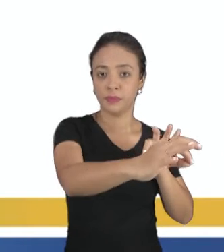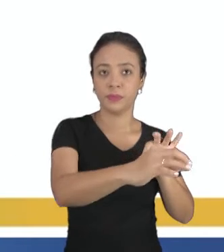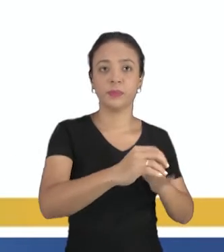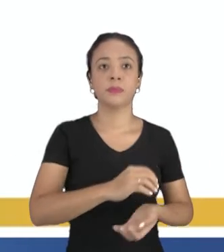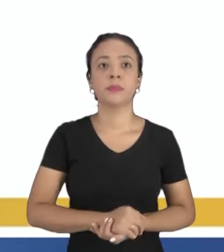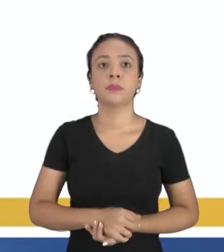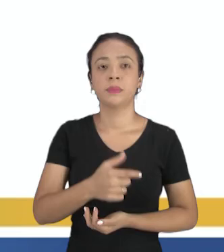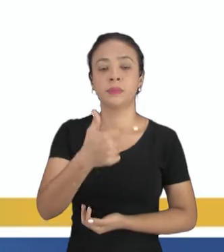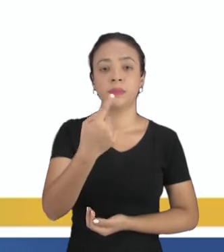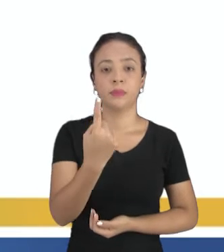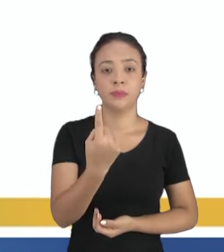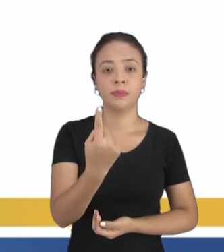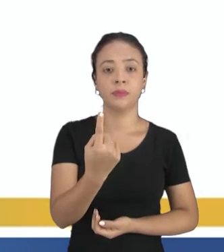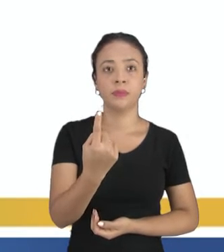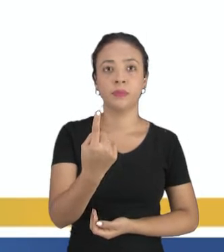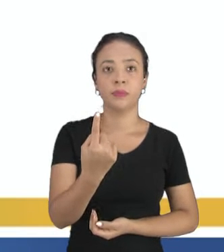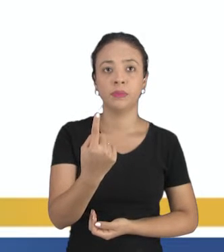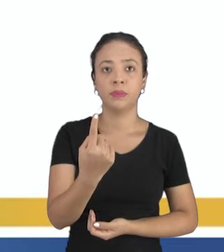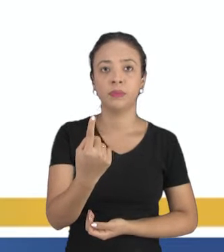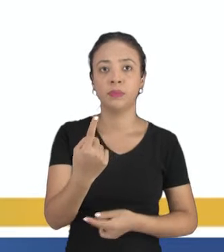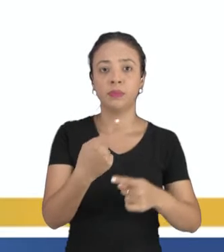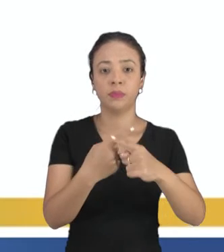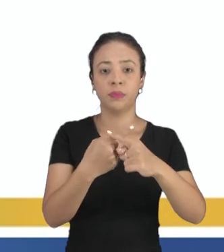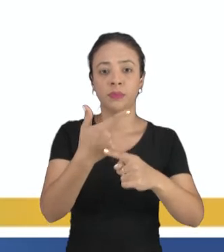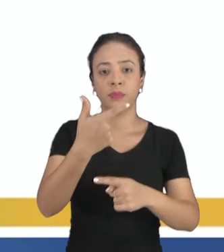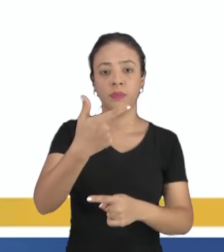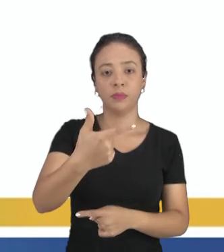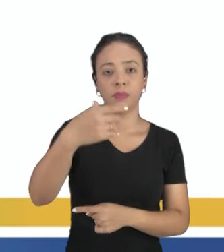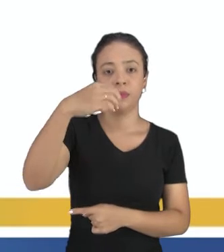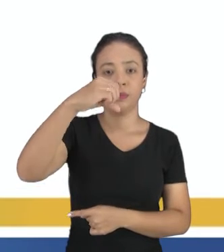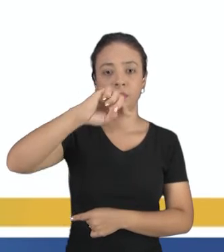21 por 29,7.